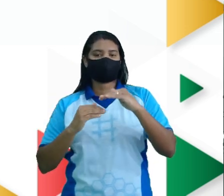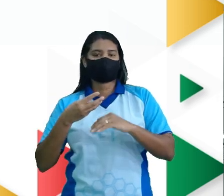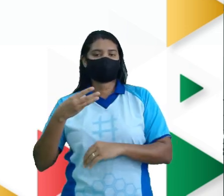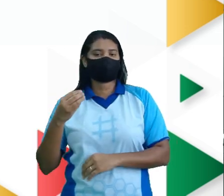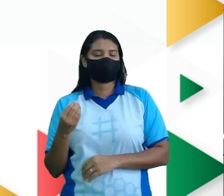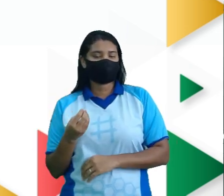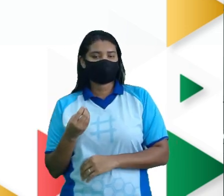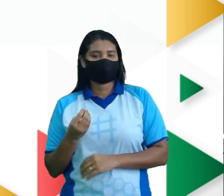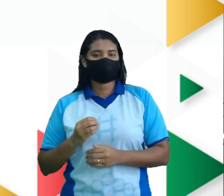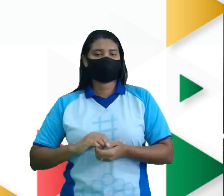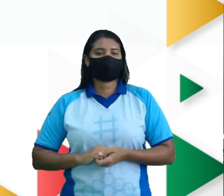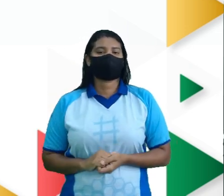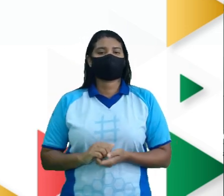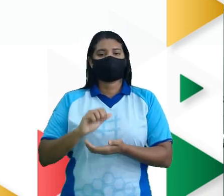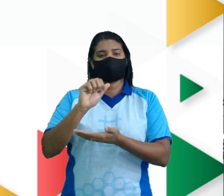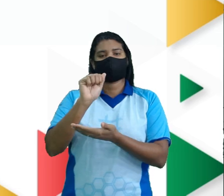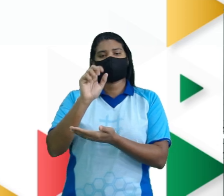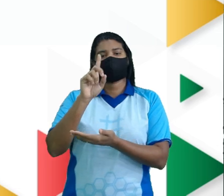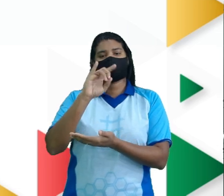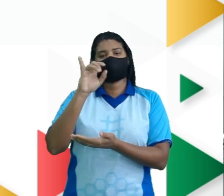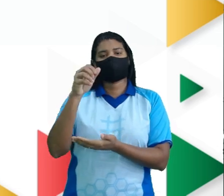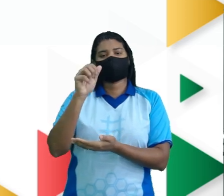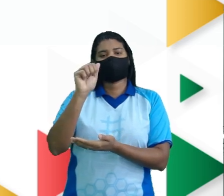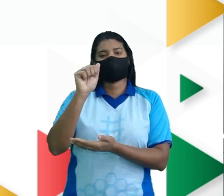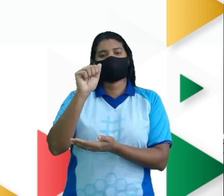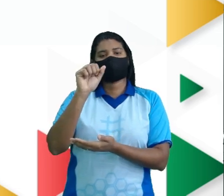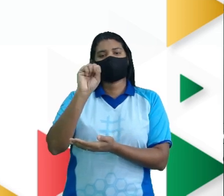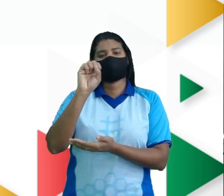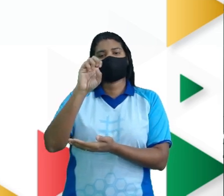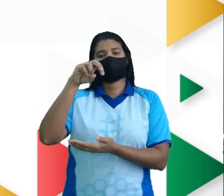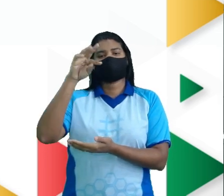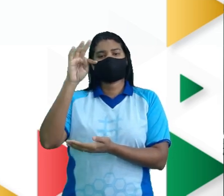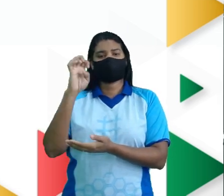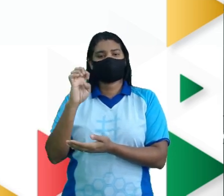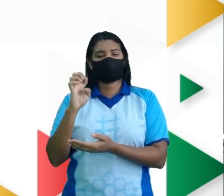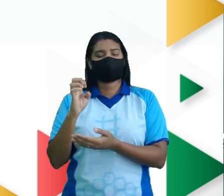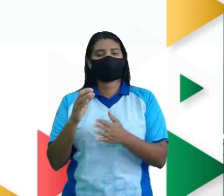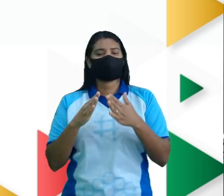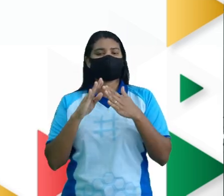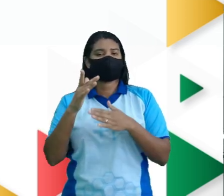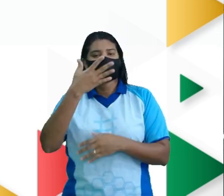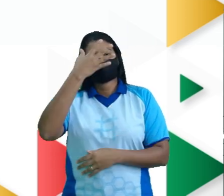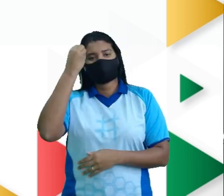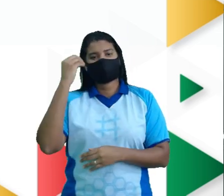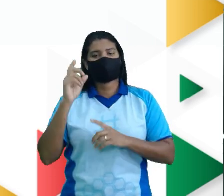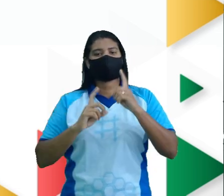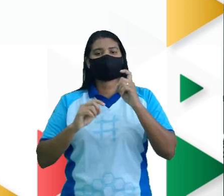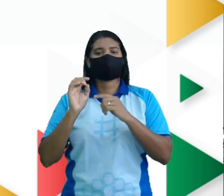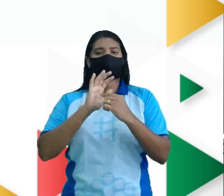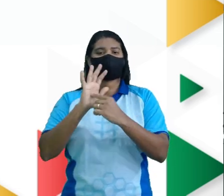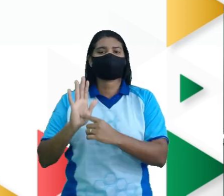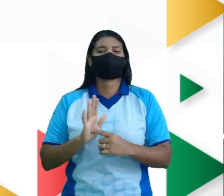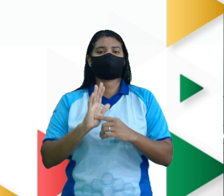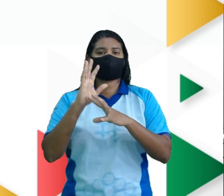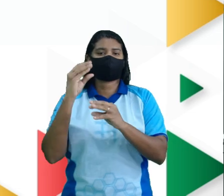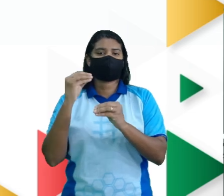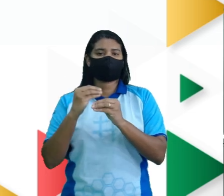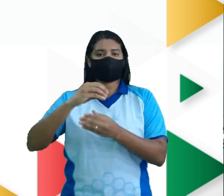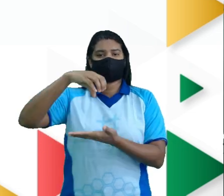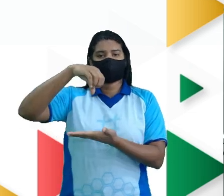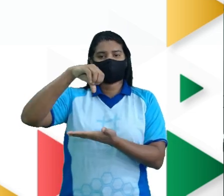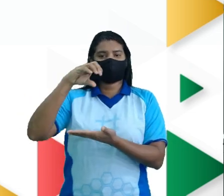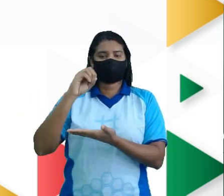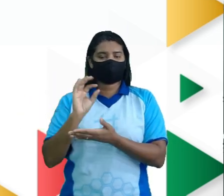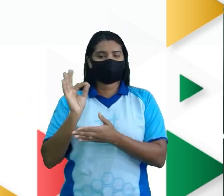de adjacente. Por favor, não esquece dessas expressões, tá? Adjacente, que forma junto com o ângulo de 90